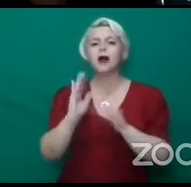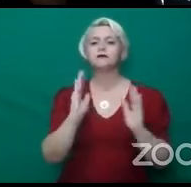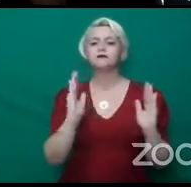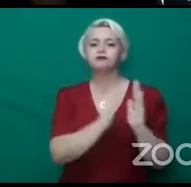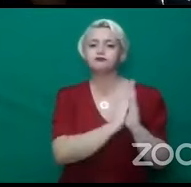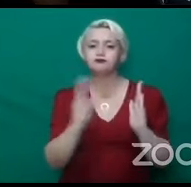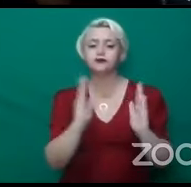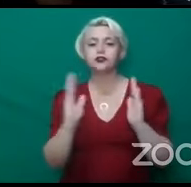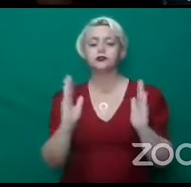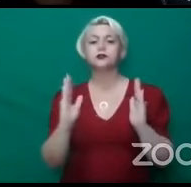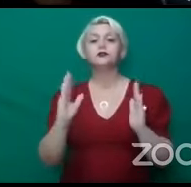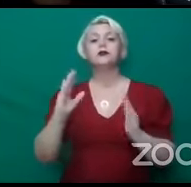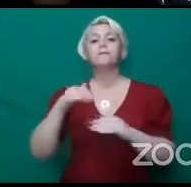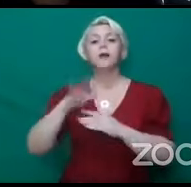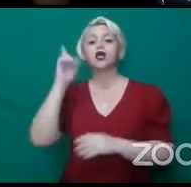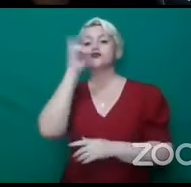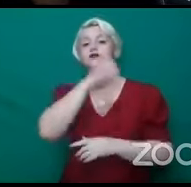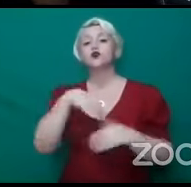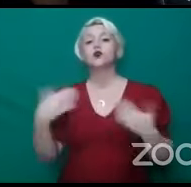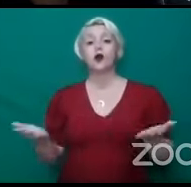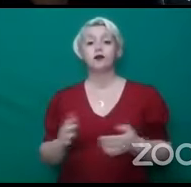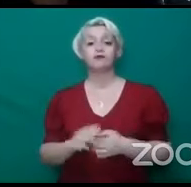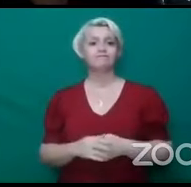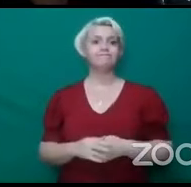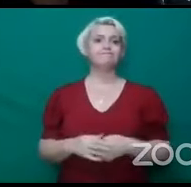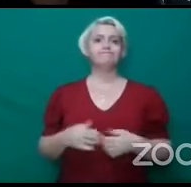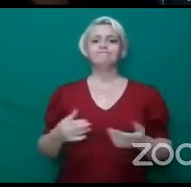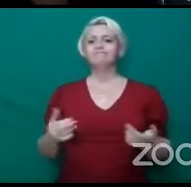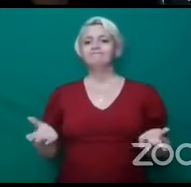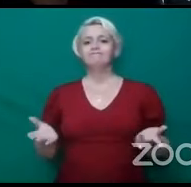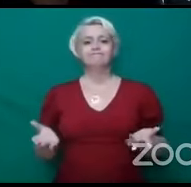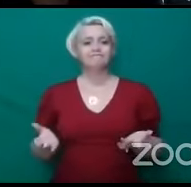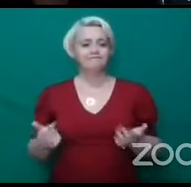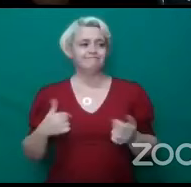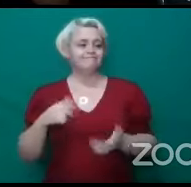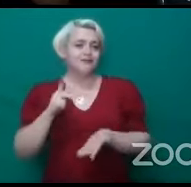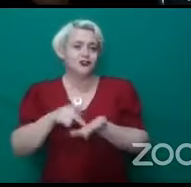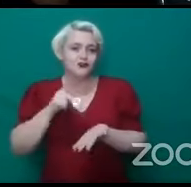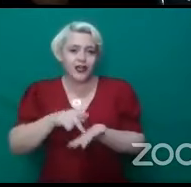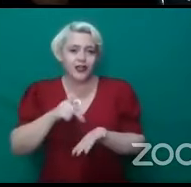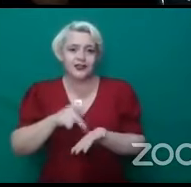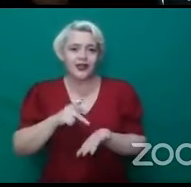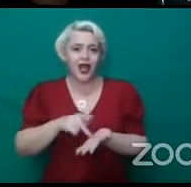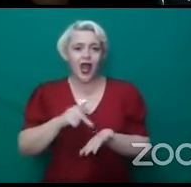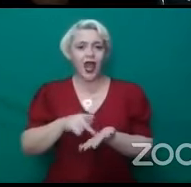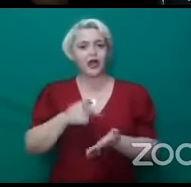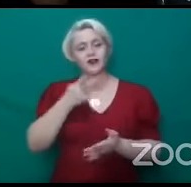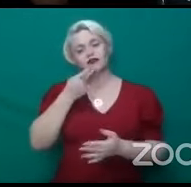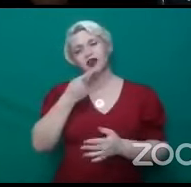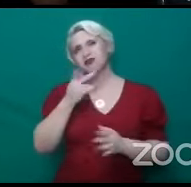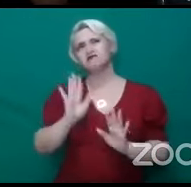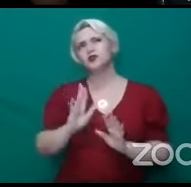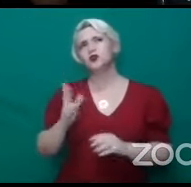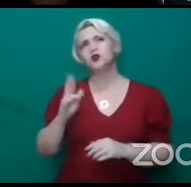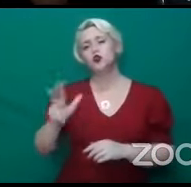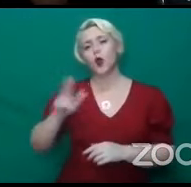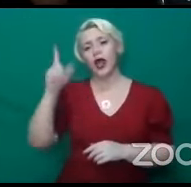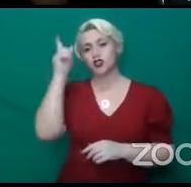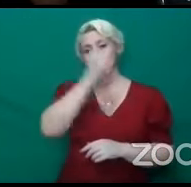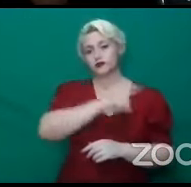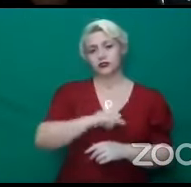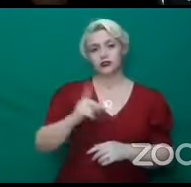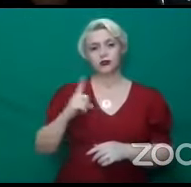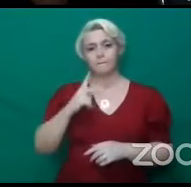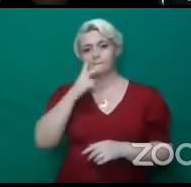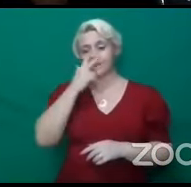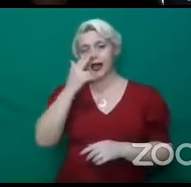rodar? Pois é, pra ser sincera, eu não acho que teve nenhuma cena difícil, porque eu acho que Foi tava, a muito gente bem